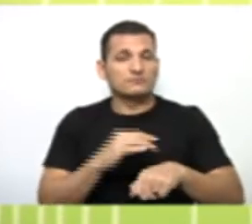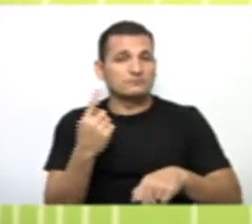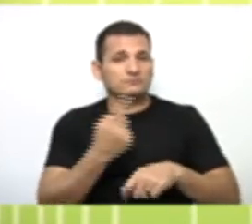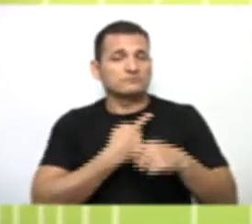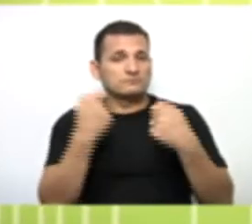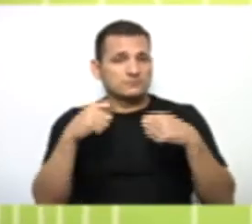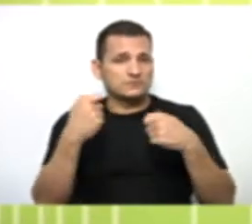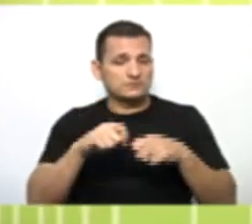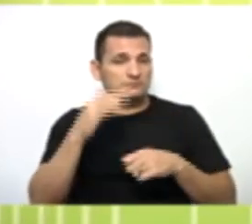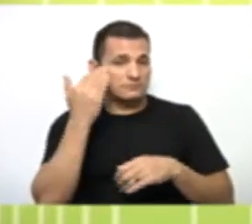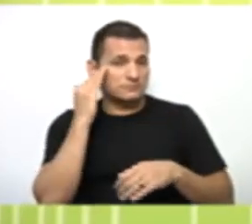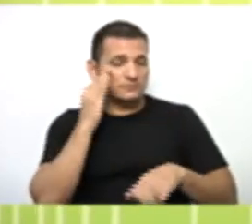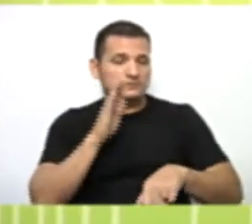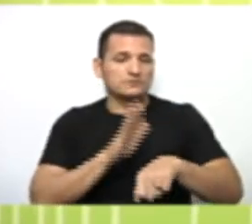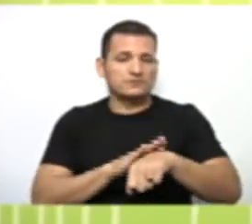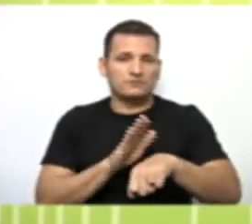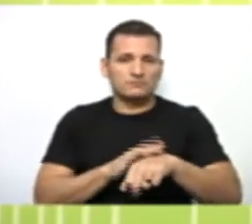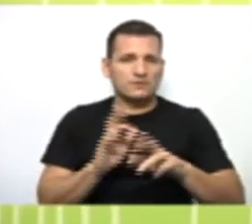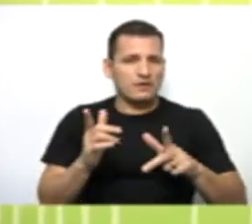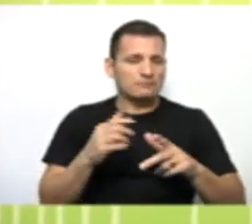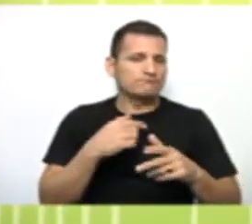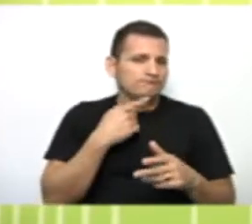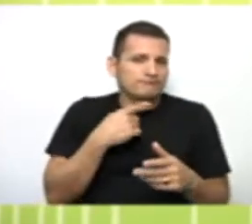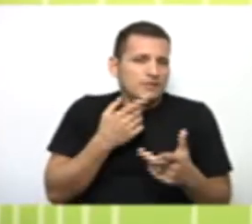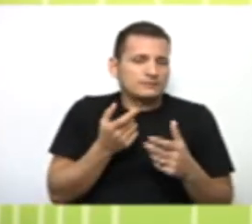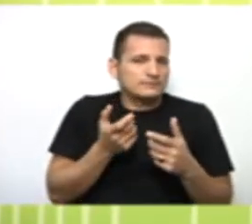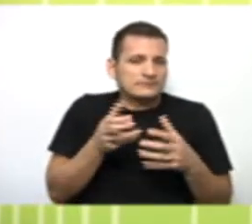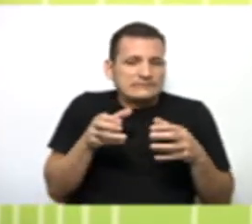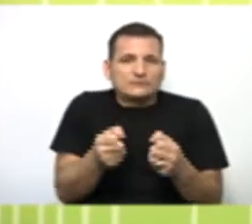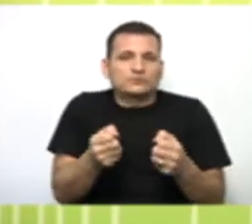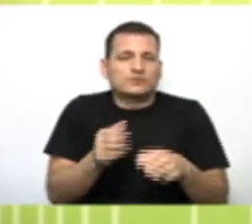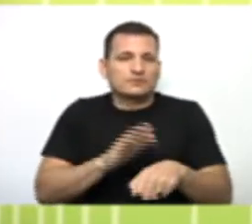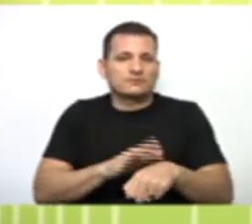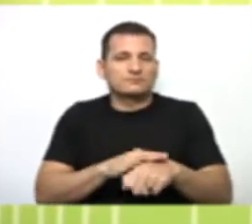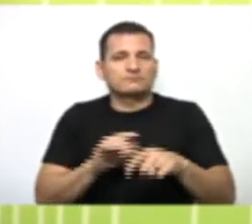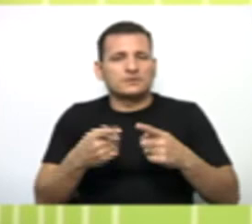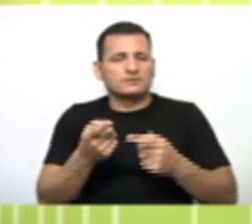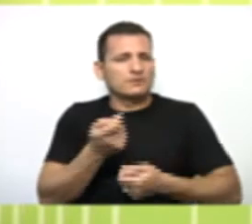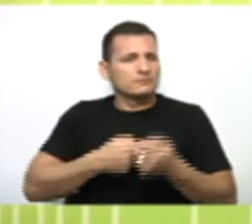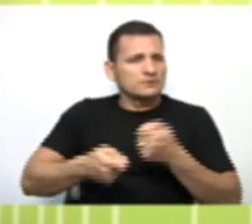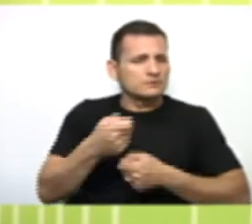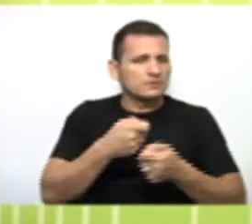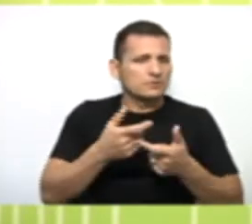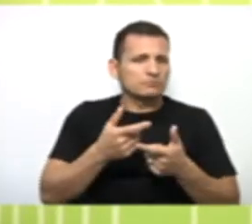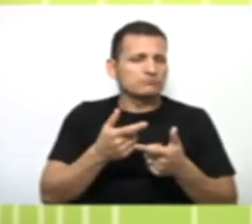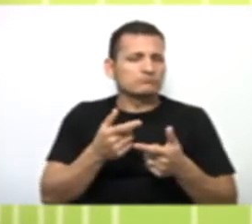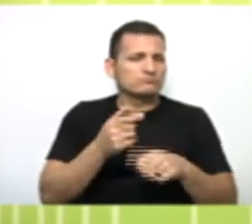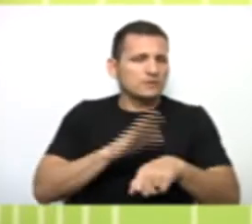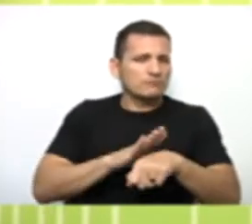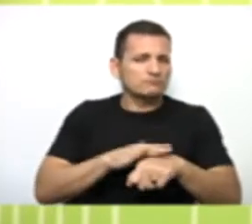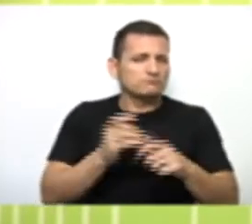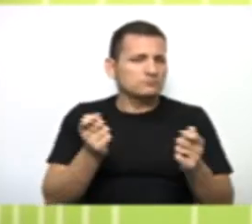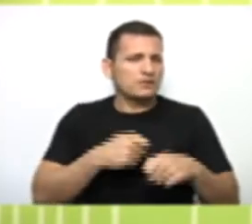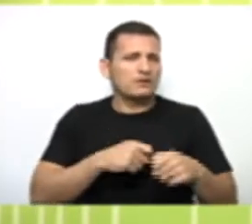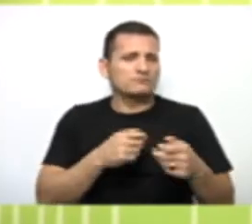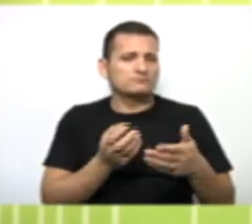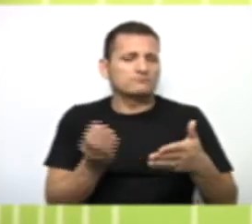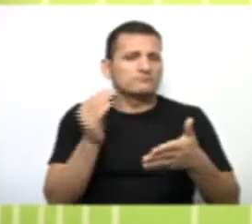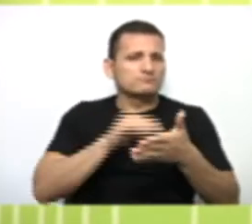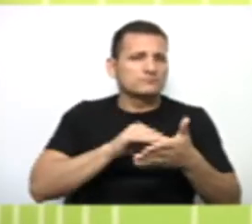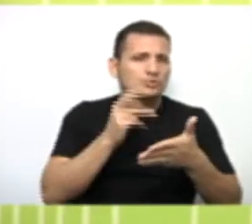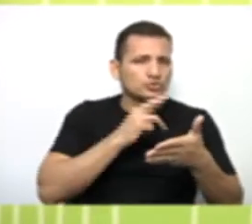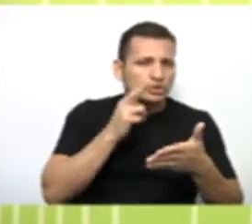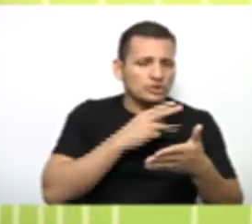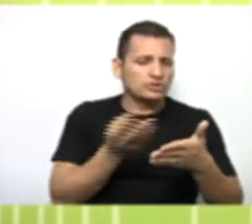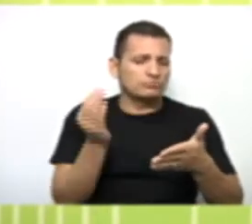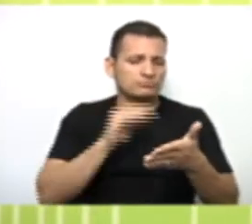que o tempo, claro, nós não podemos segurar, mas na administração do tempo nós podemos fazer, colocar no papel até, o que é urgente,